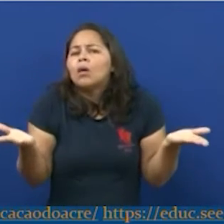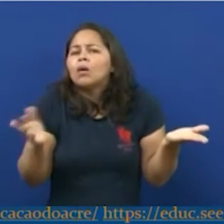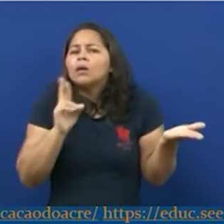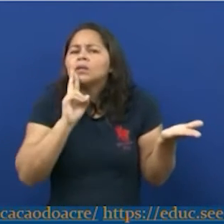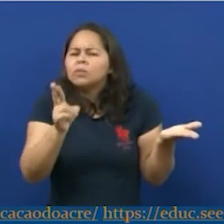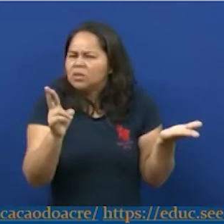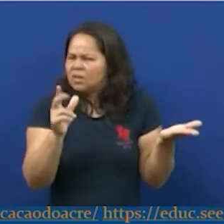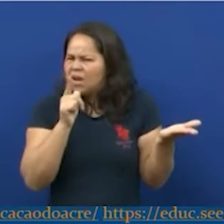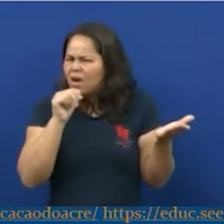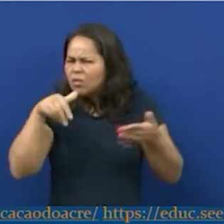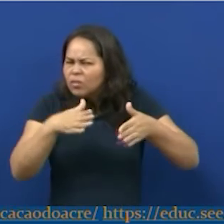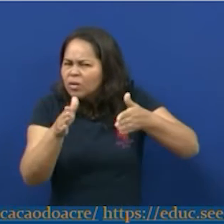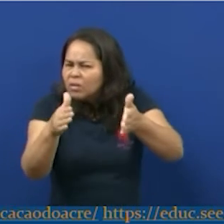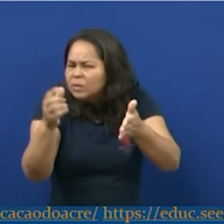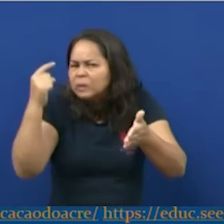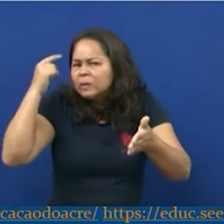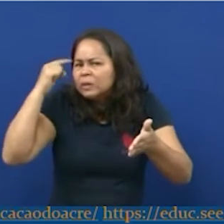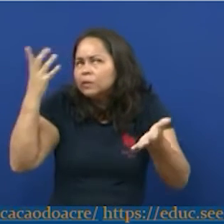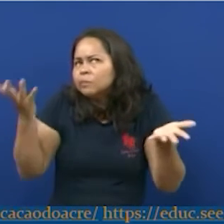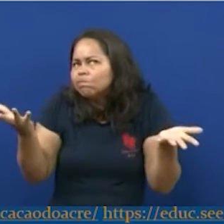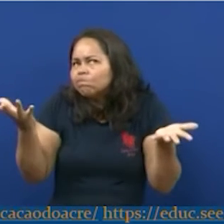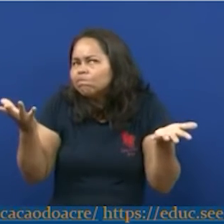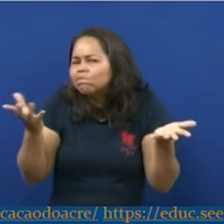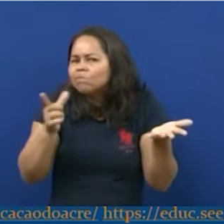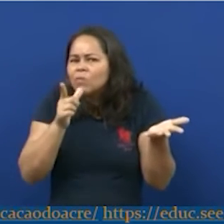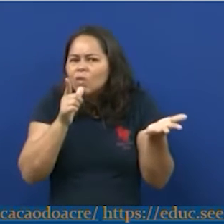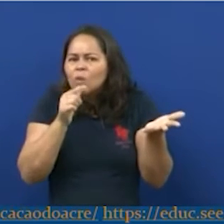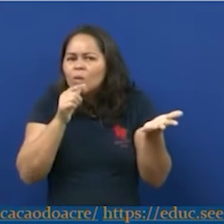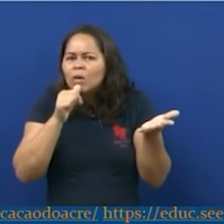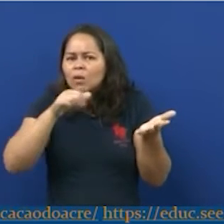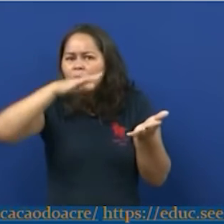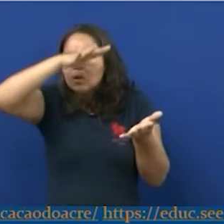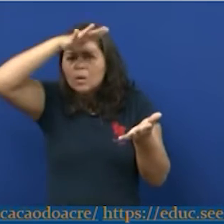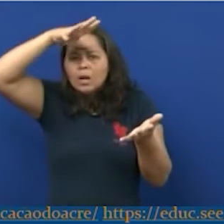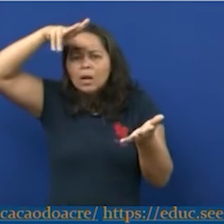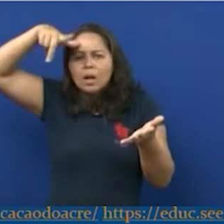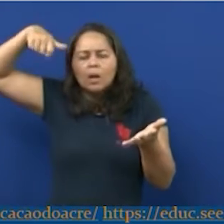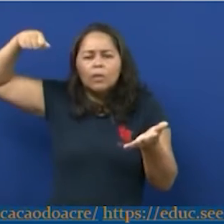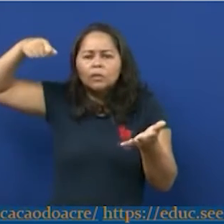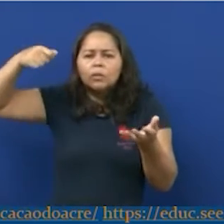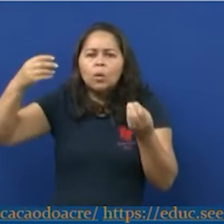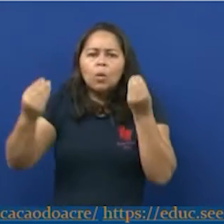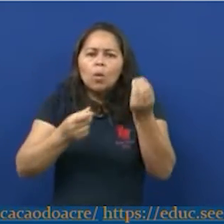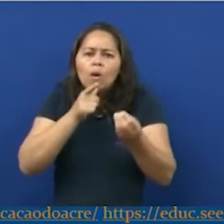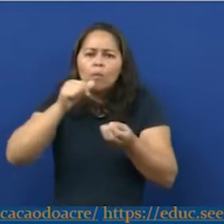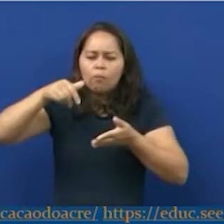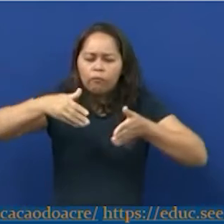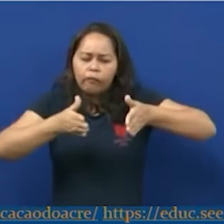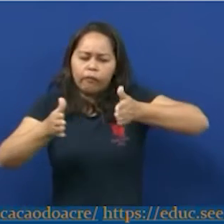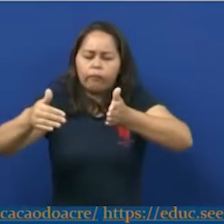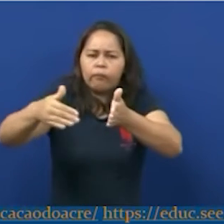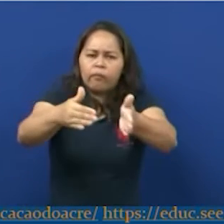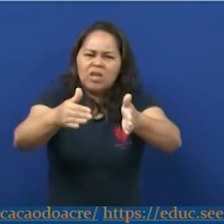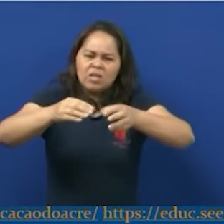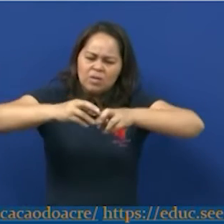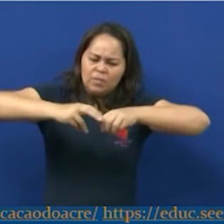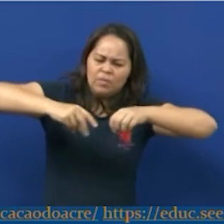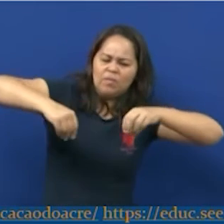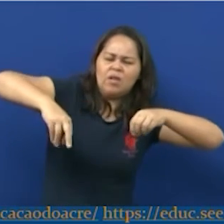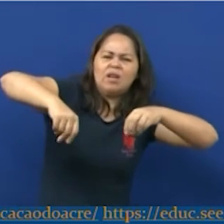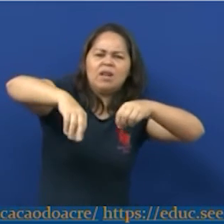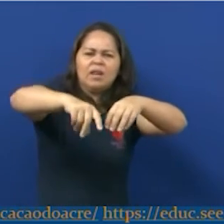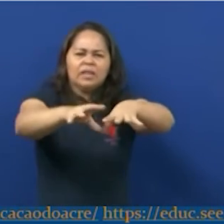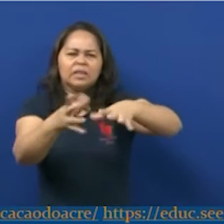dos rios? Vamos pensar aqui no nosso rio amazônico, que na maioria das vezes são águas bem barrentas, né? Águas